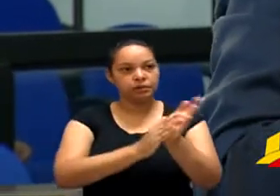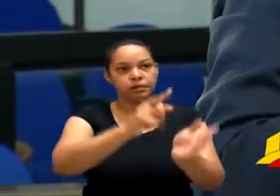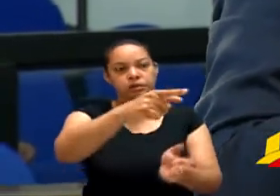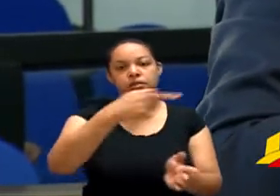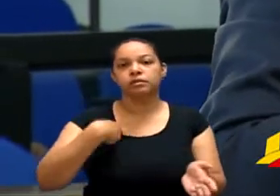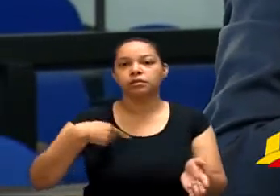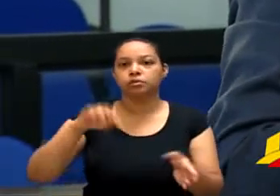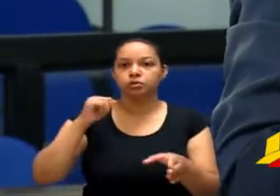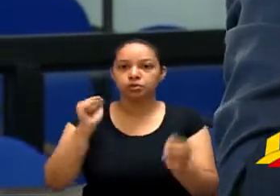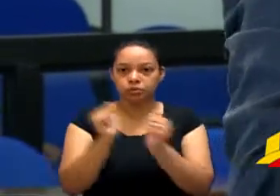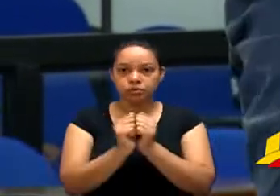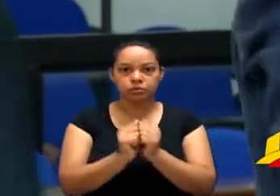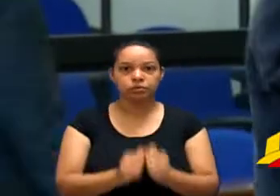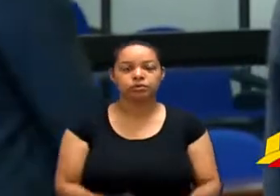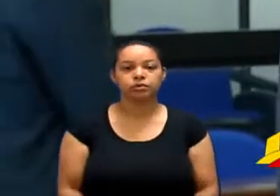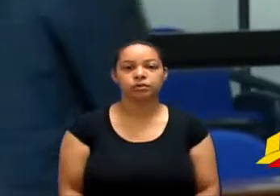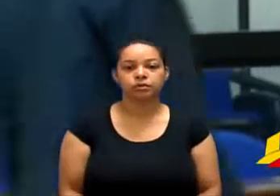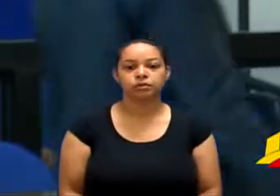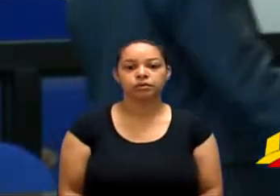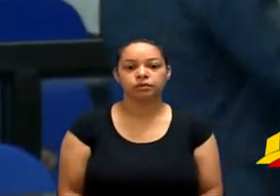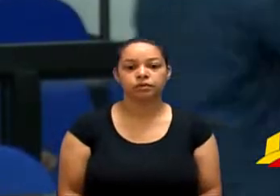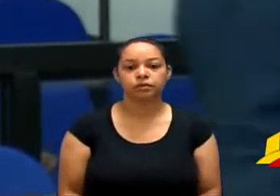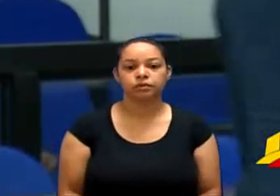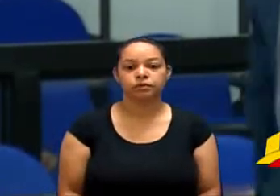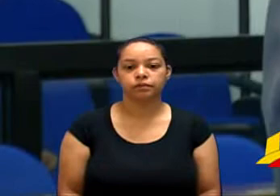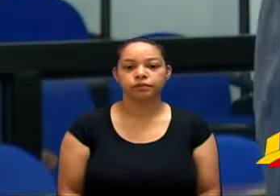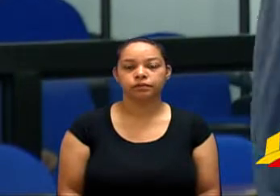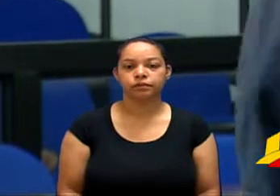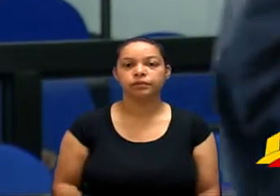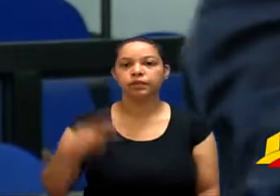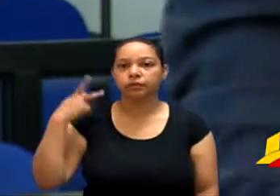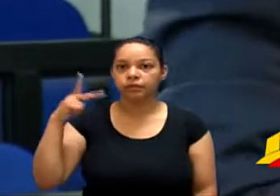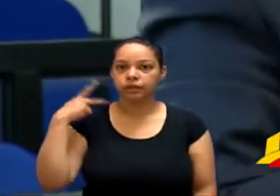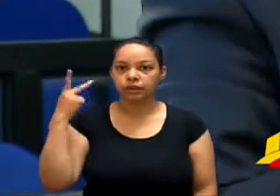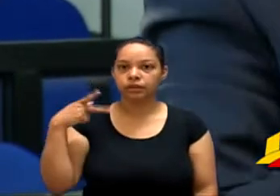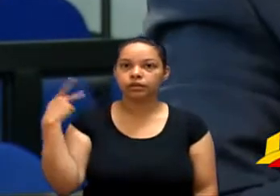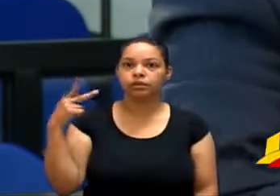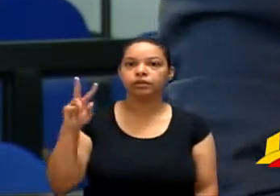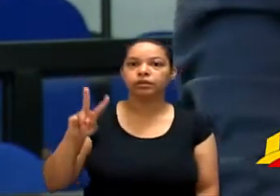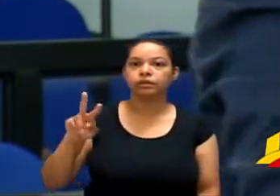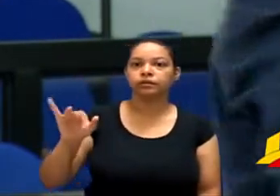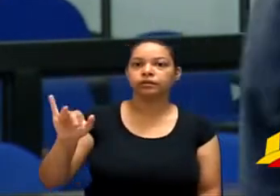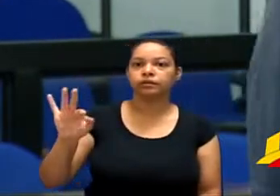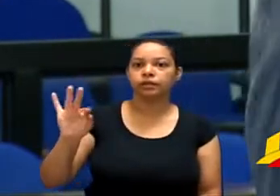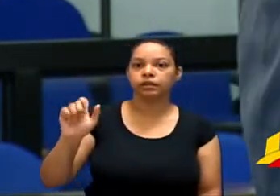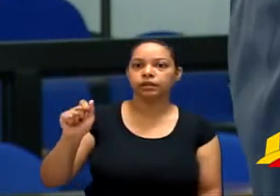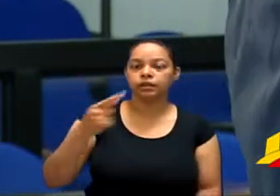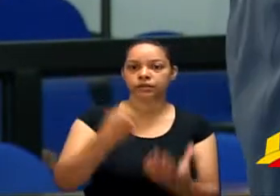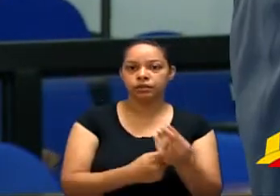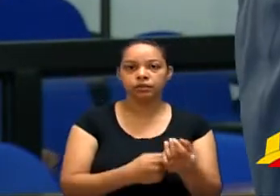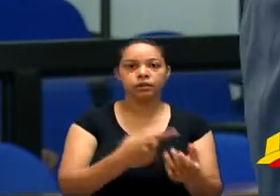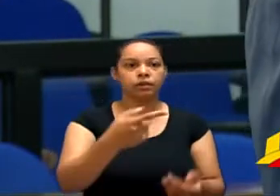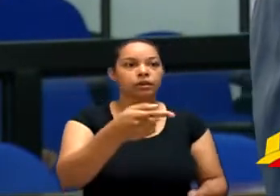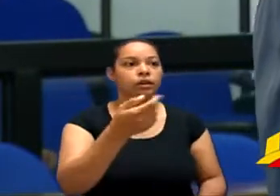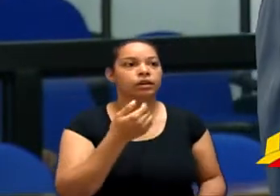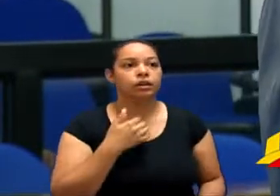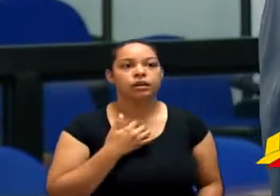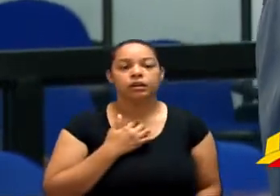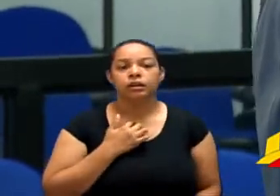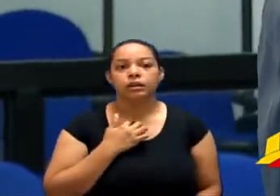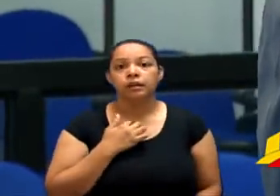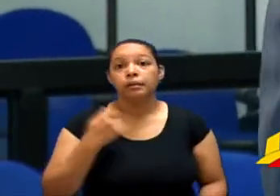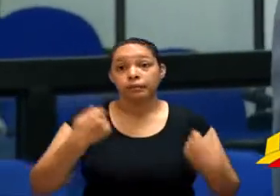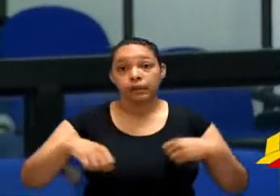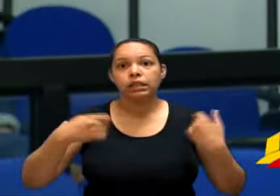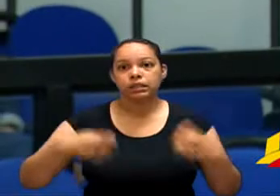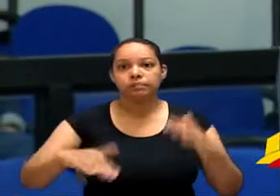sobre esse oitiva Vereador Vital muito importante que nós da comissão também possamos realmente colocar um limite